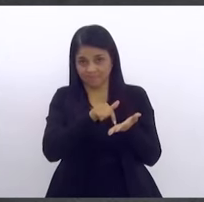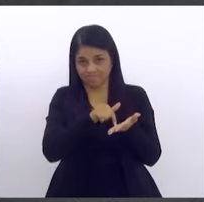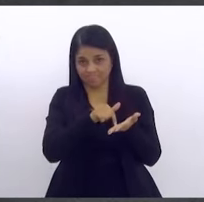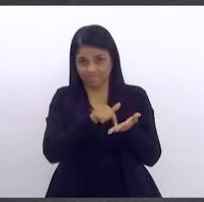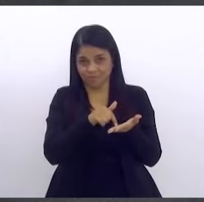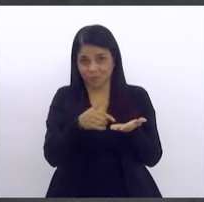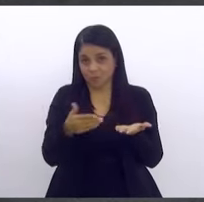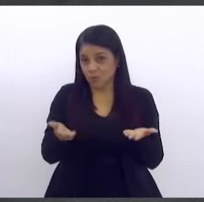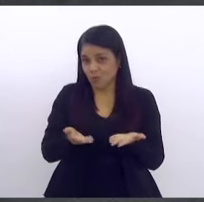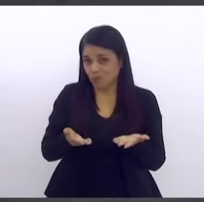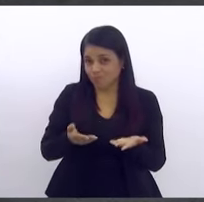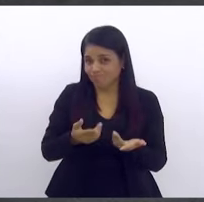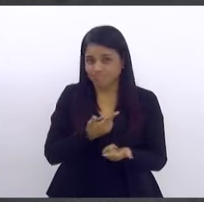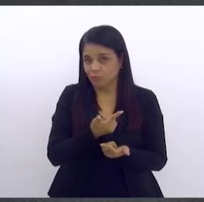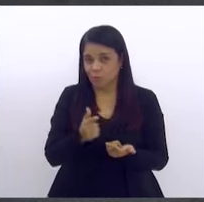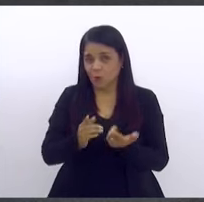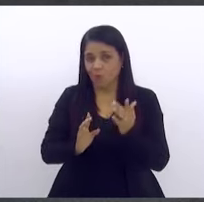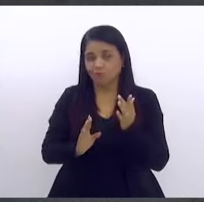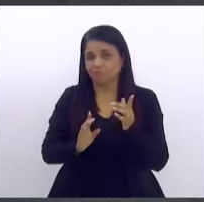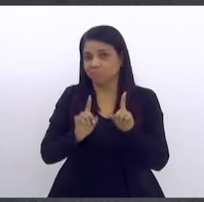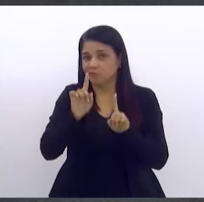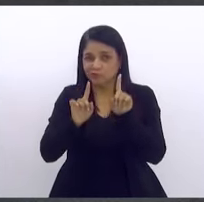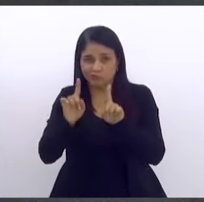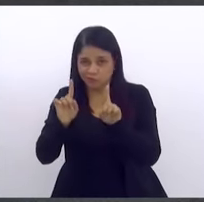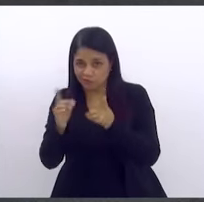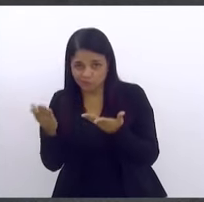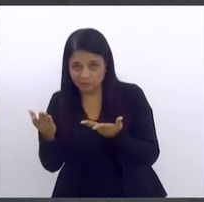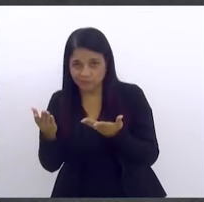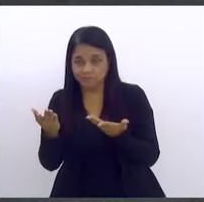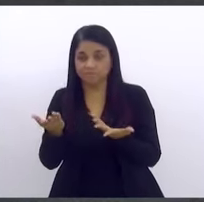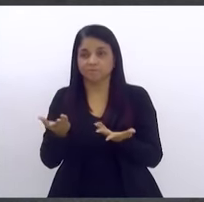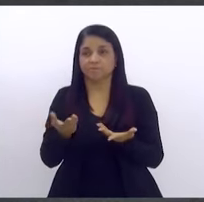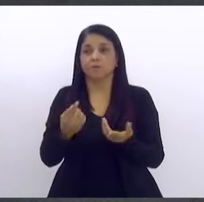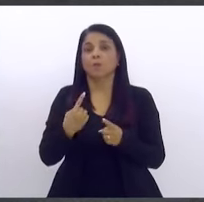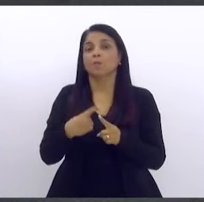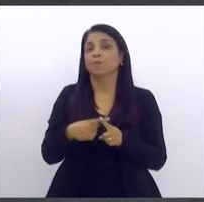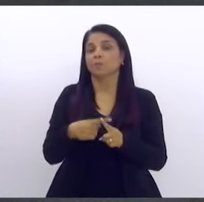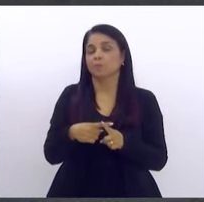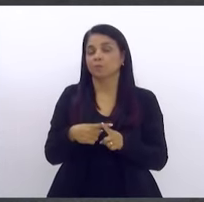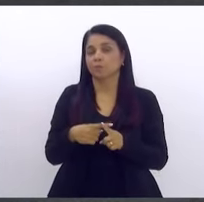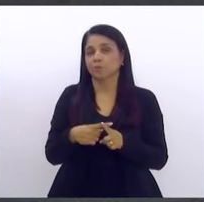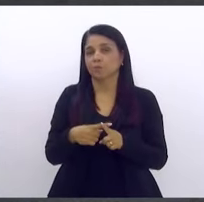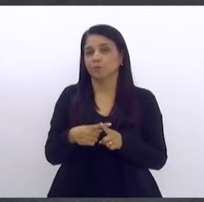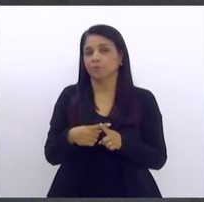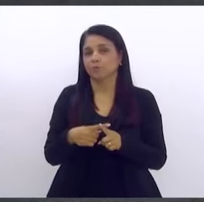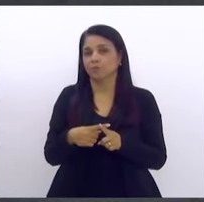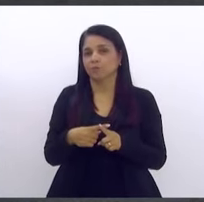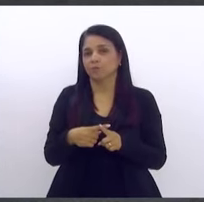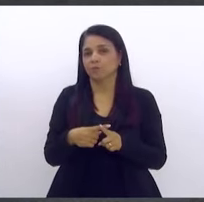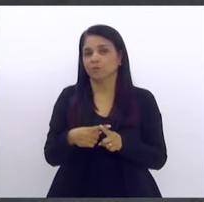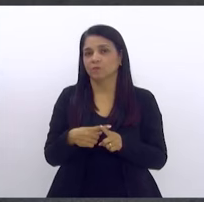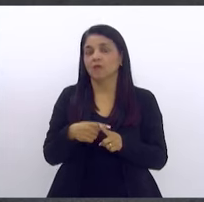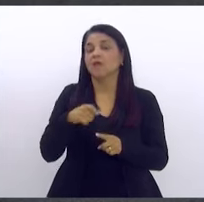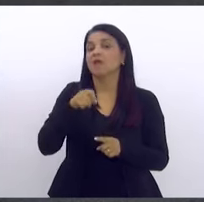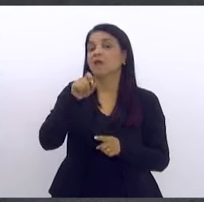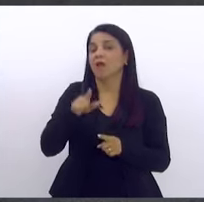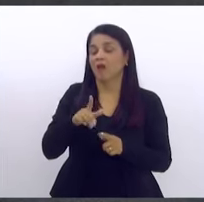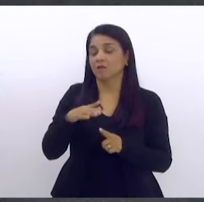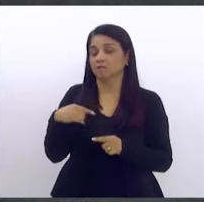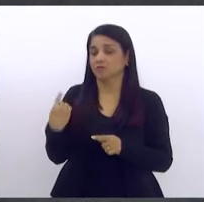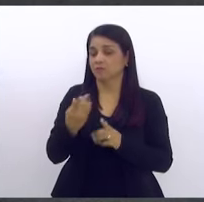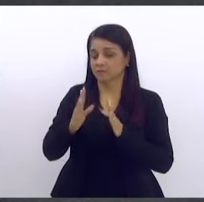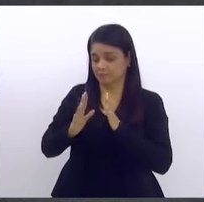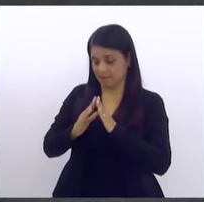não dá para estimar, é inatingíveis. Por quê? Quem na nossa casa